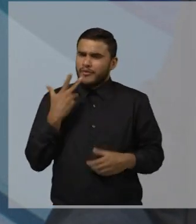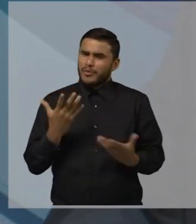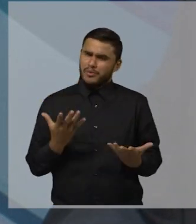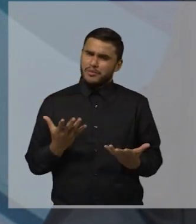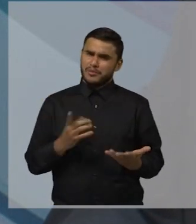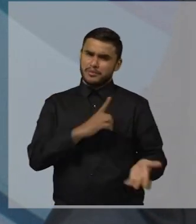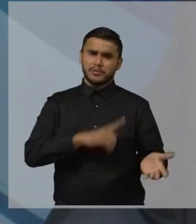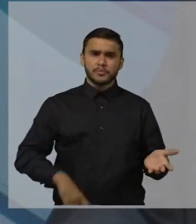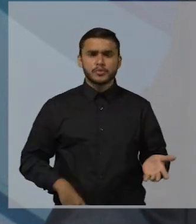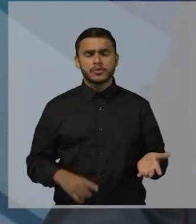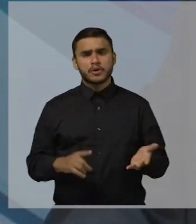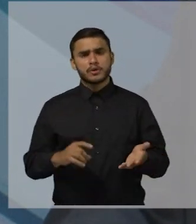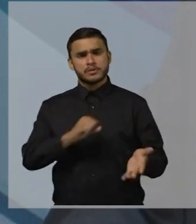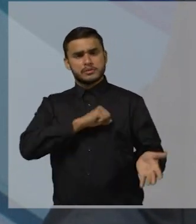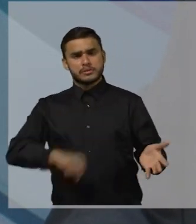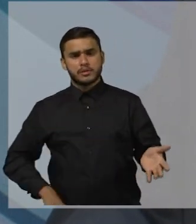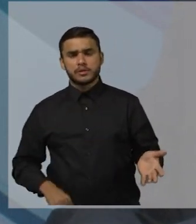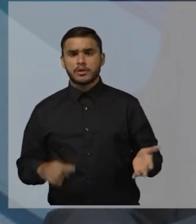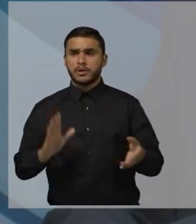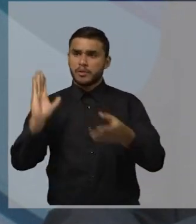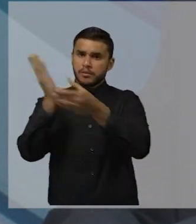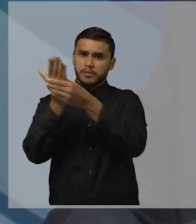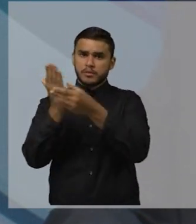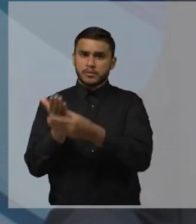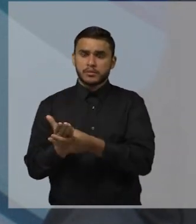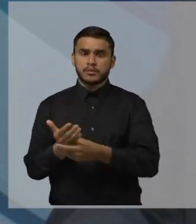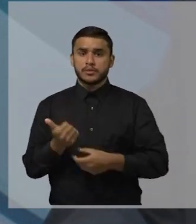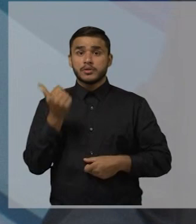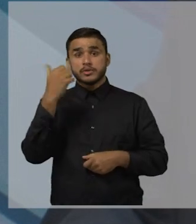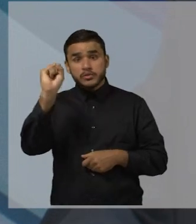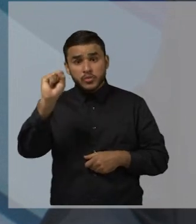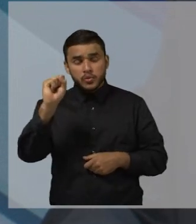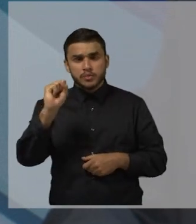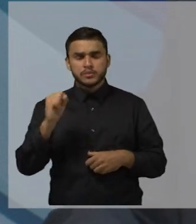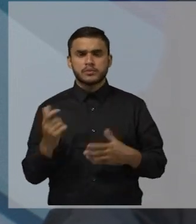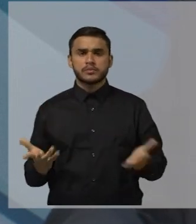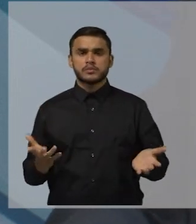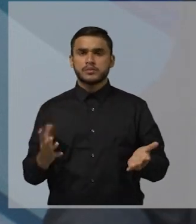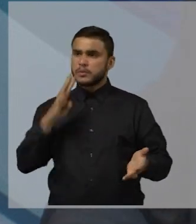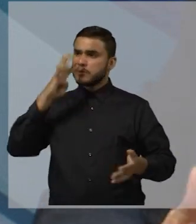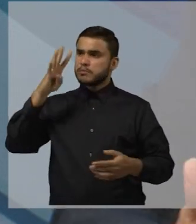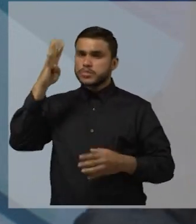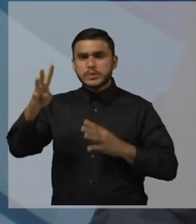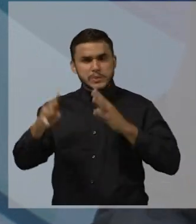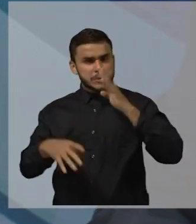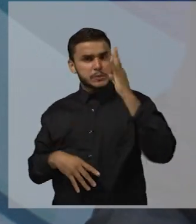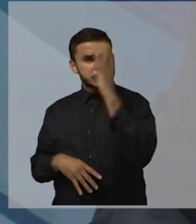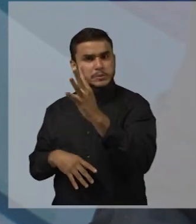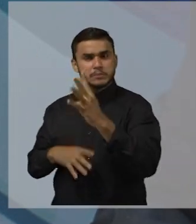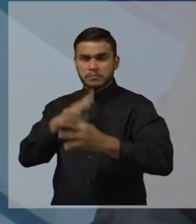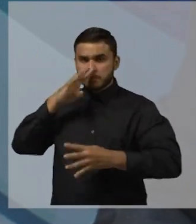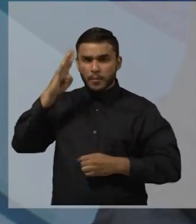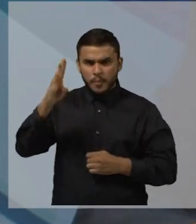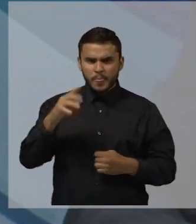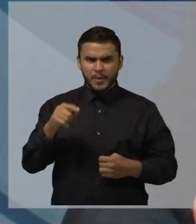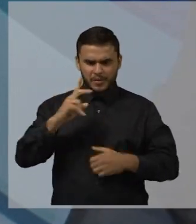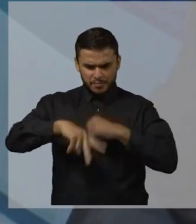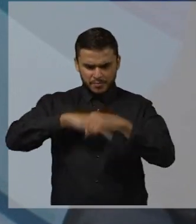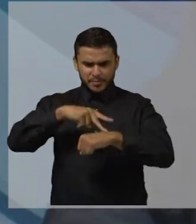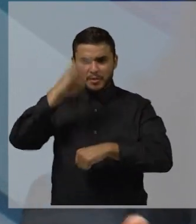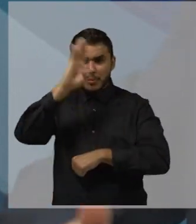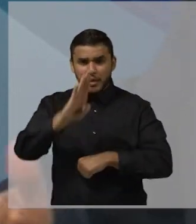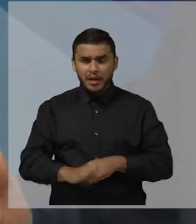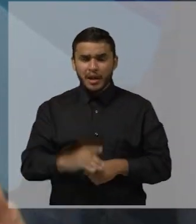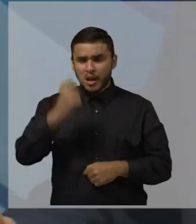Congresso ser um indiciado por 18 crimes ou com denúncia recebida, você acha que um país desse vai se